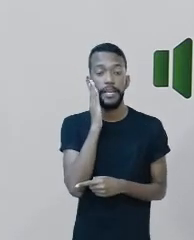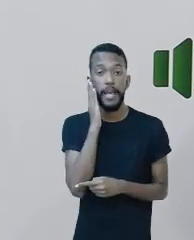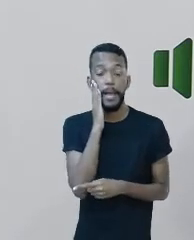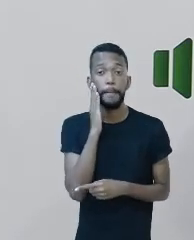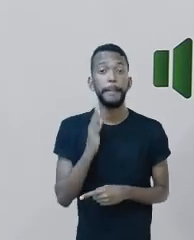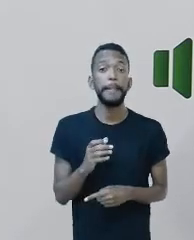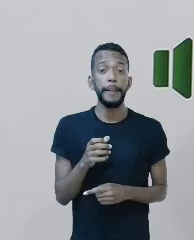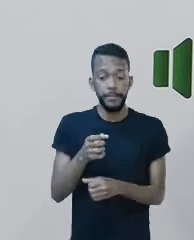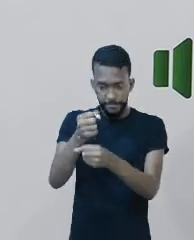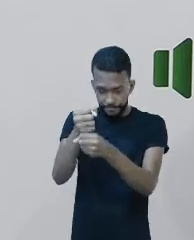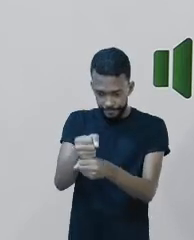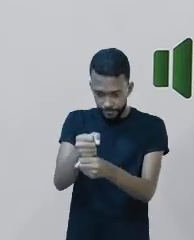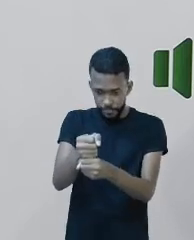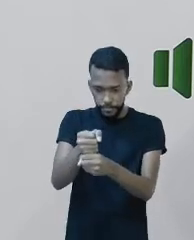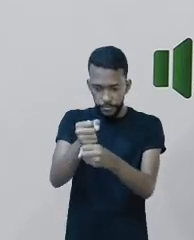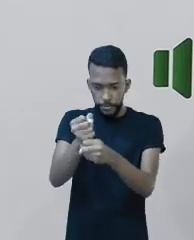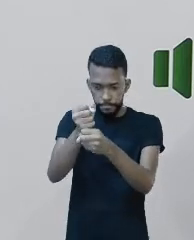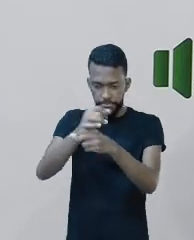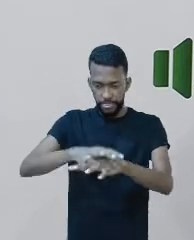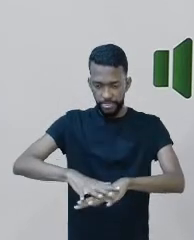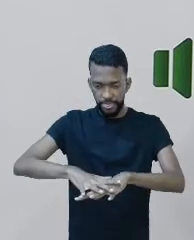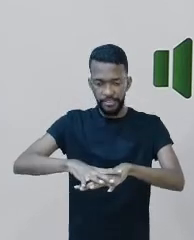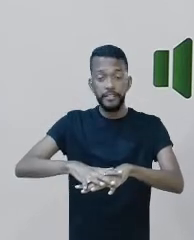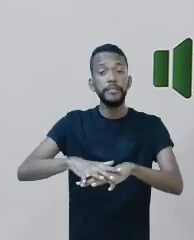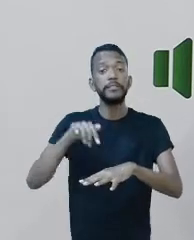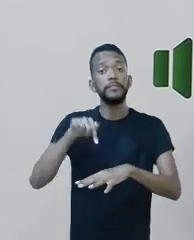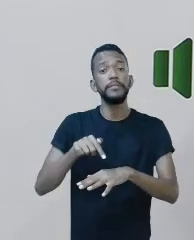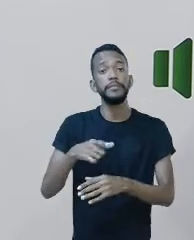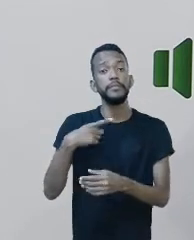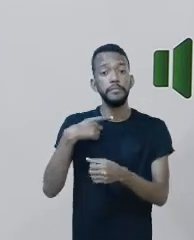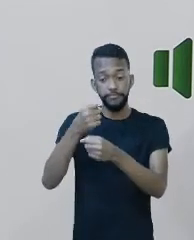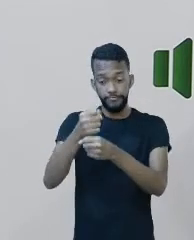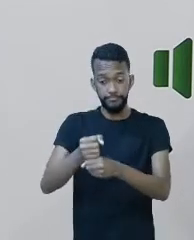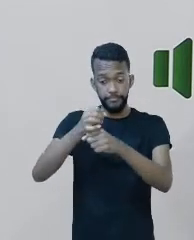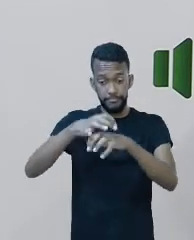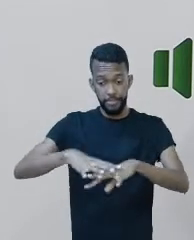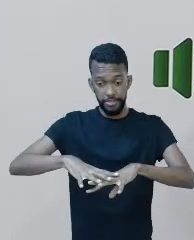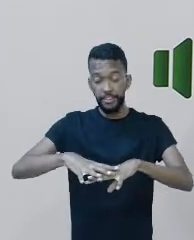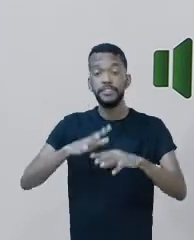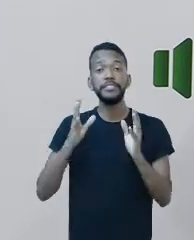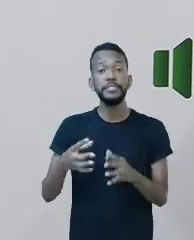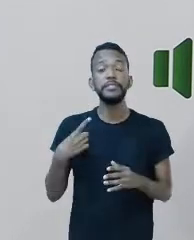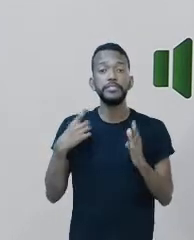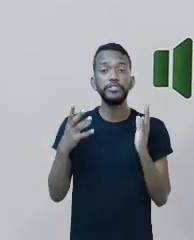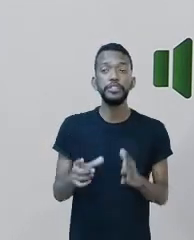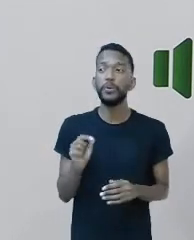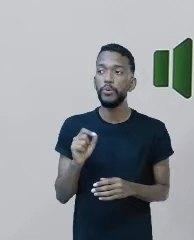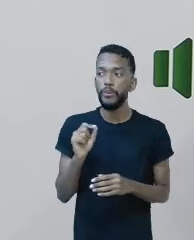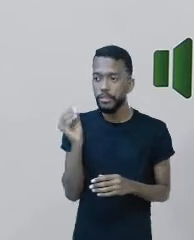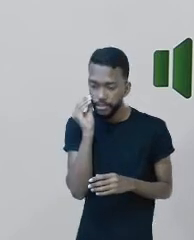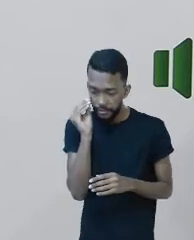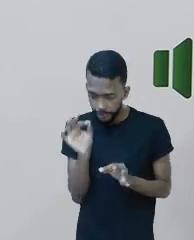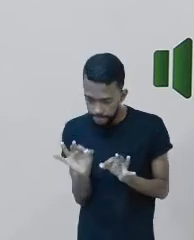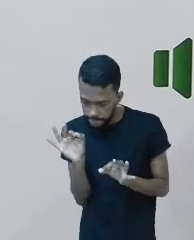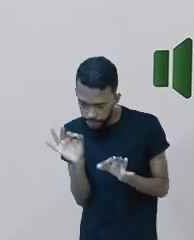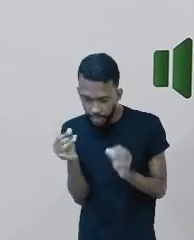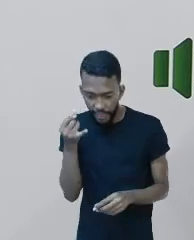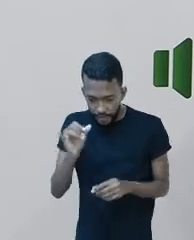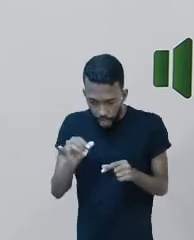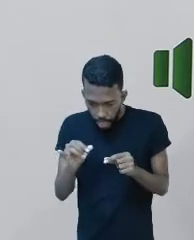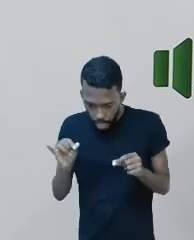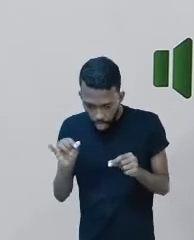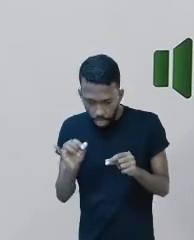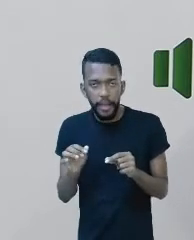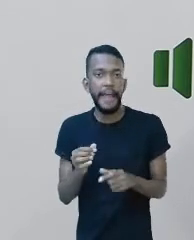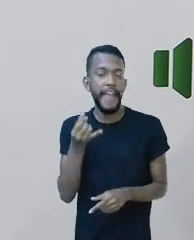jogo Pega Varetas, nós jogamos as varetas e tentamos tirar sem mexer. Se